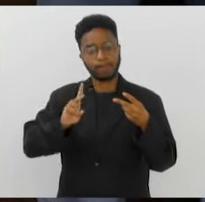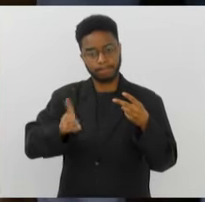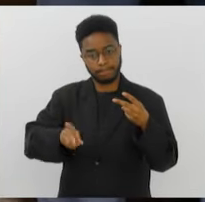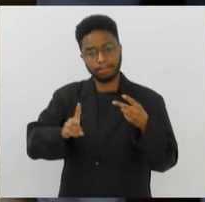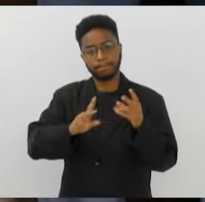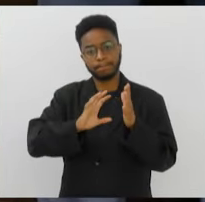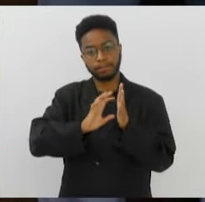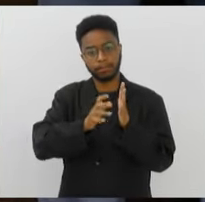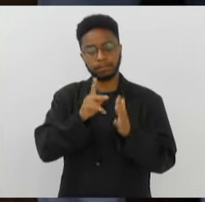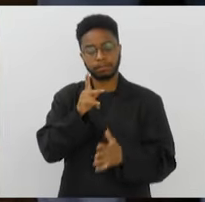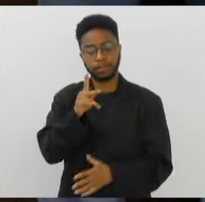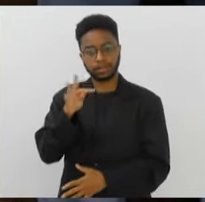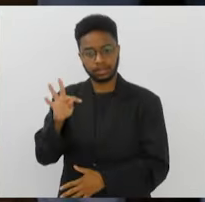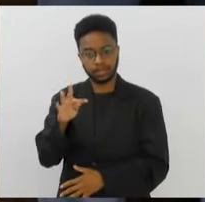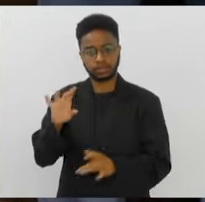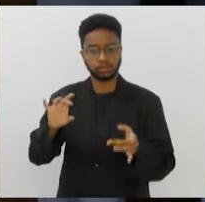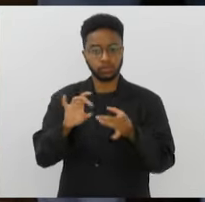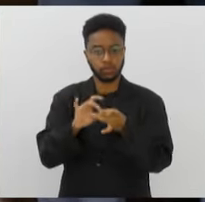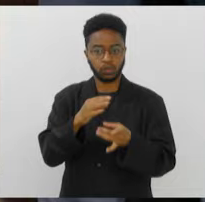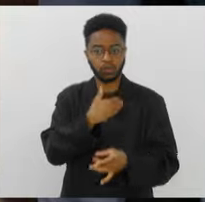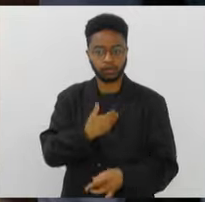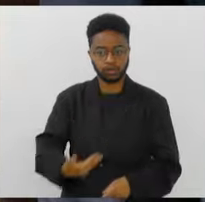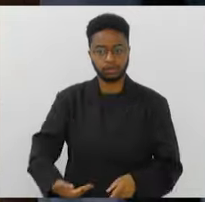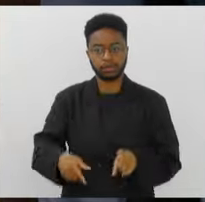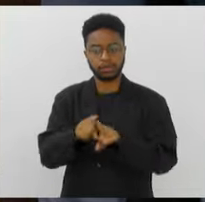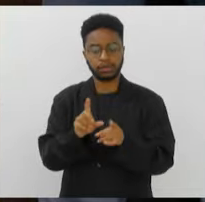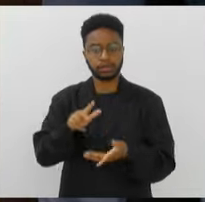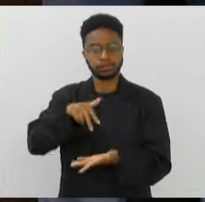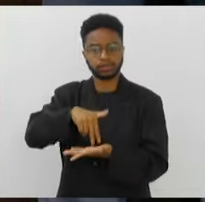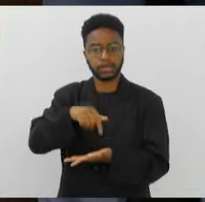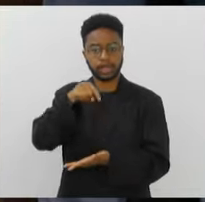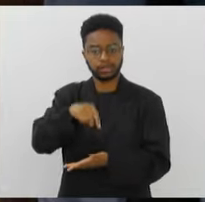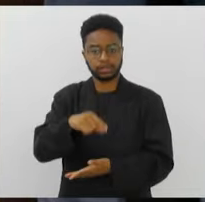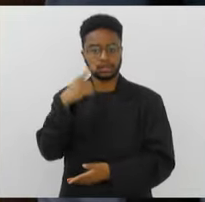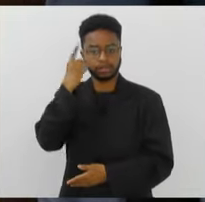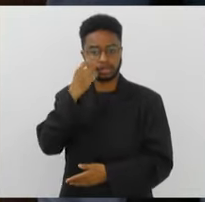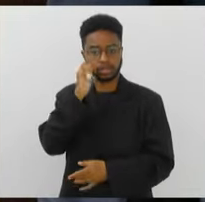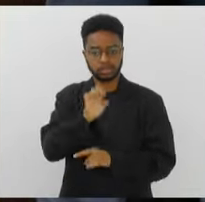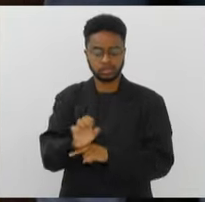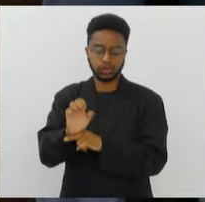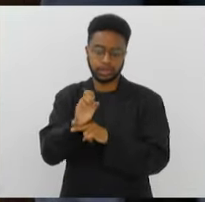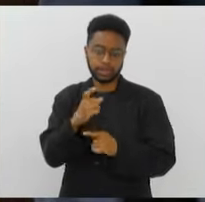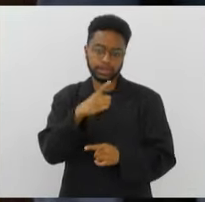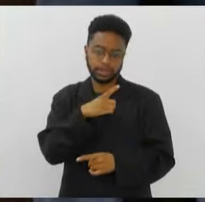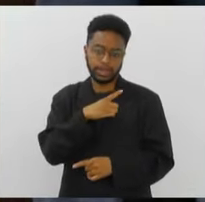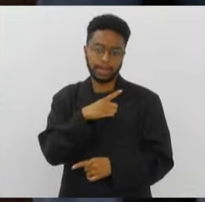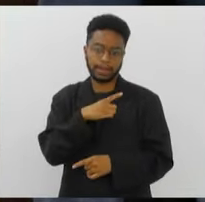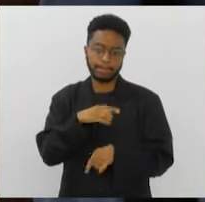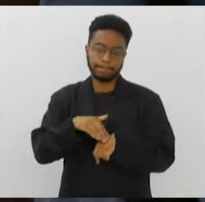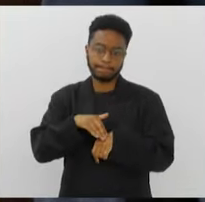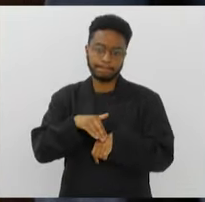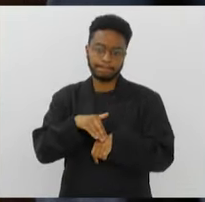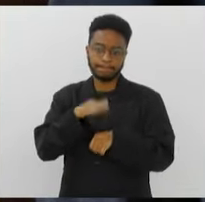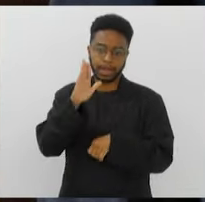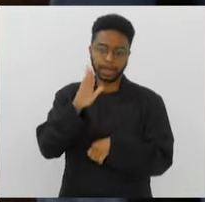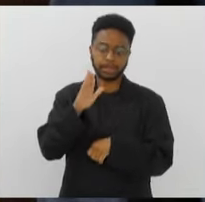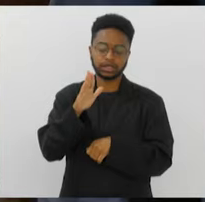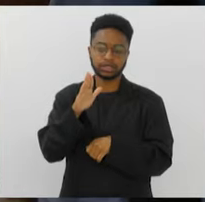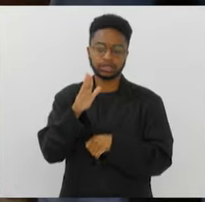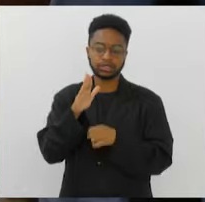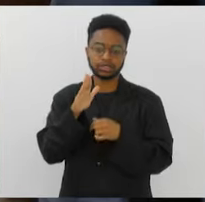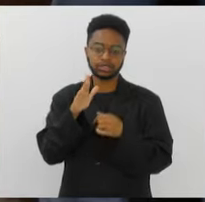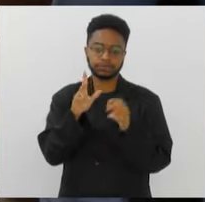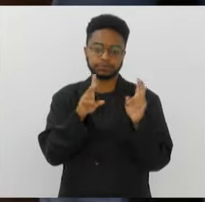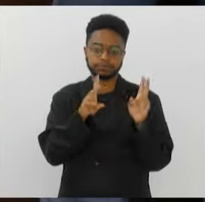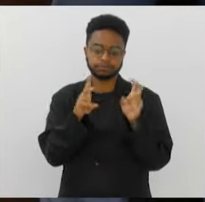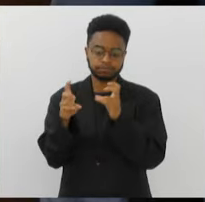do governo e estão deputados estaduais. Certamente tem muito mais munição, muito mais elementos